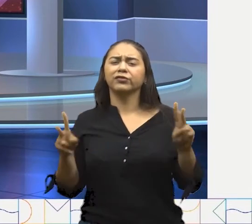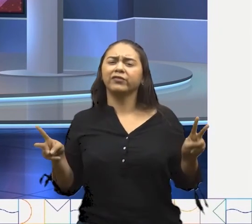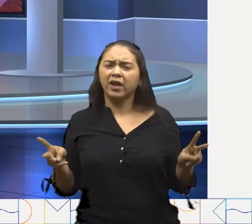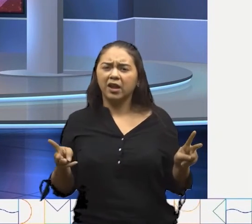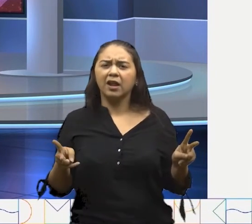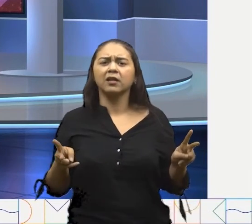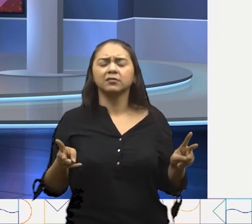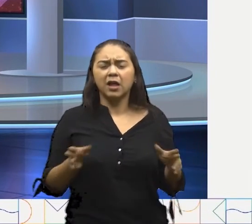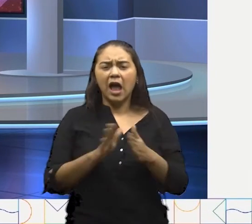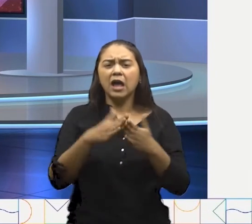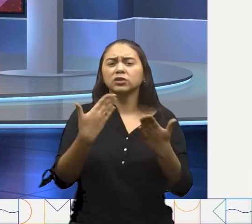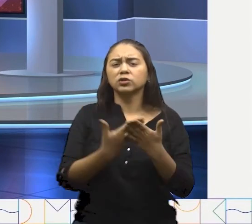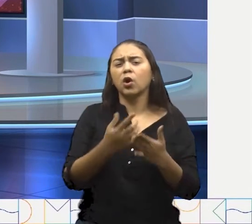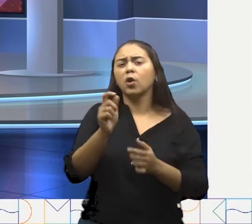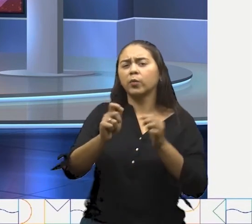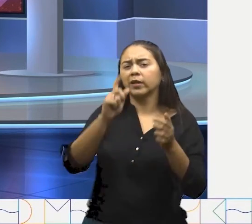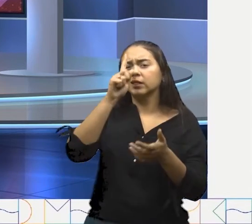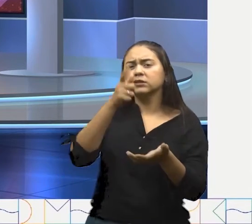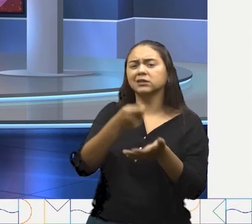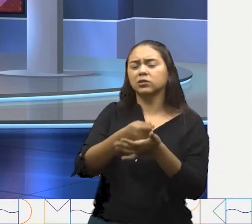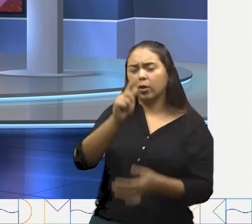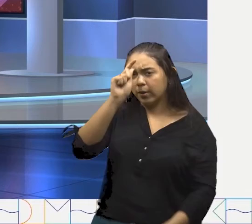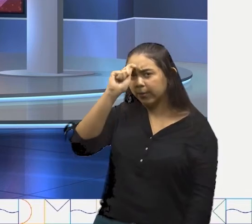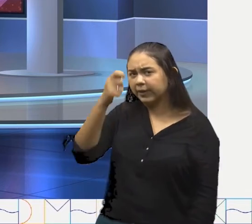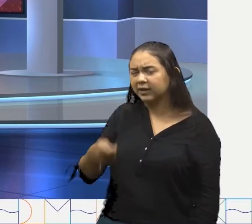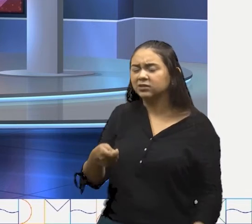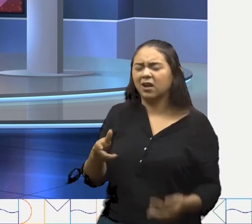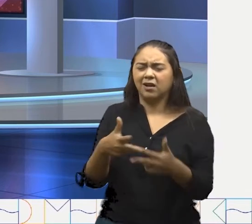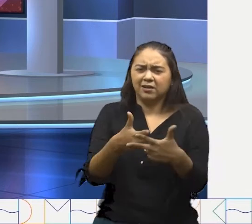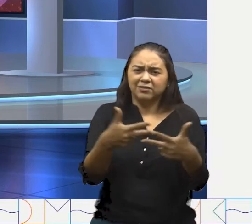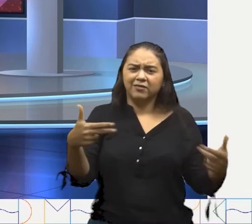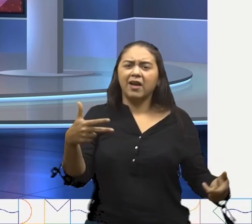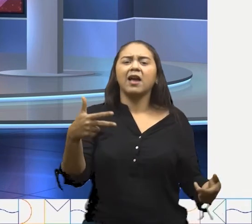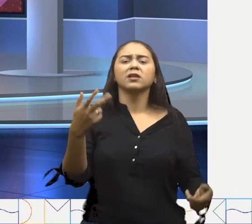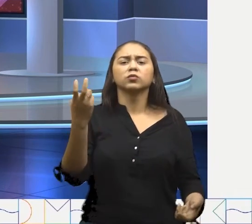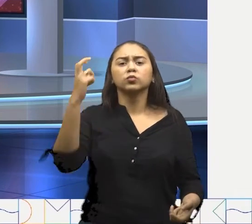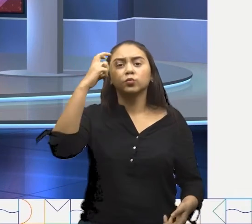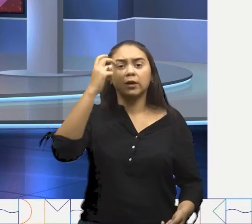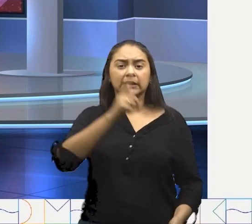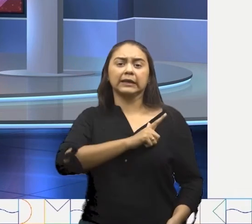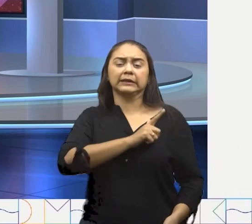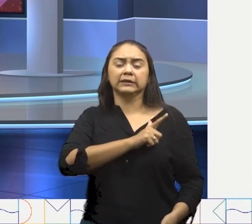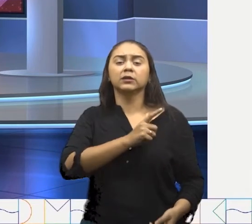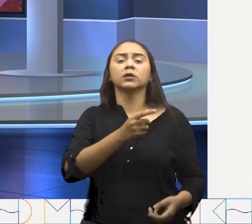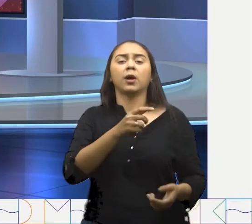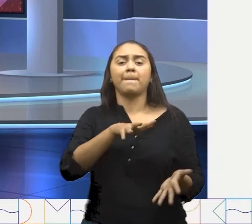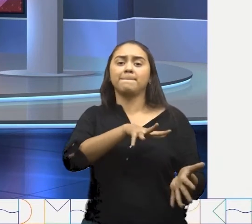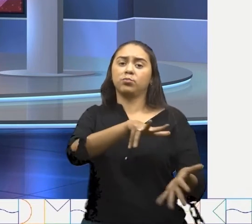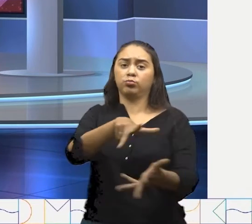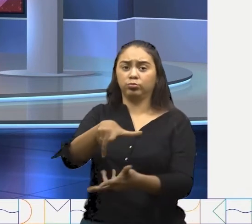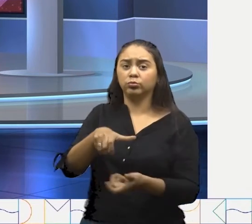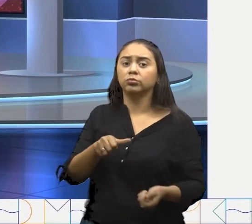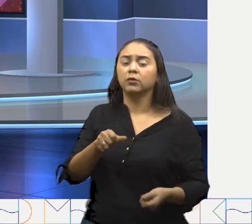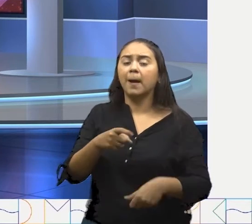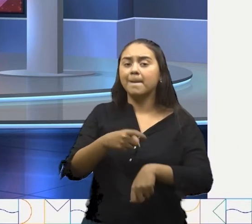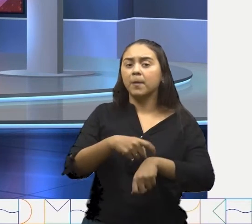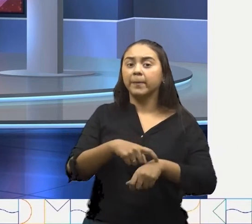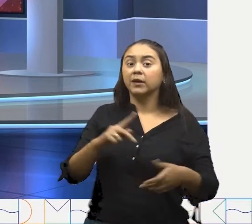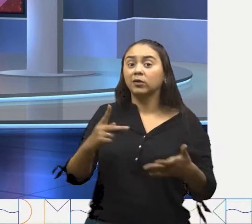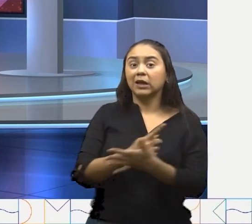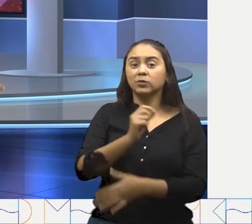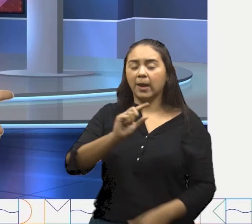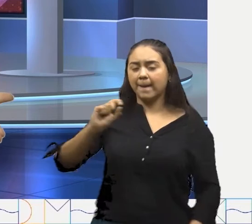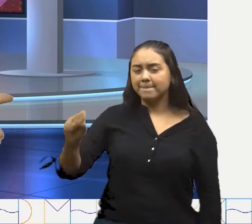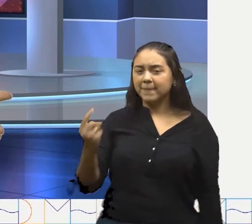diferente. A escola decidiu homenagear as diversas culturas que existem no mundo. Nesse momento, surgia então